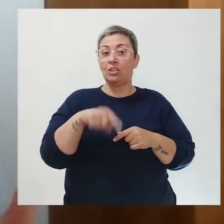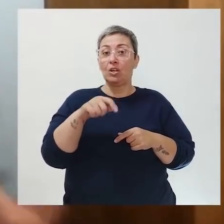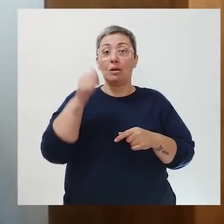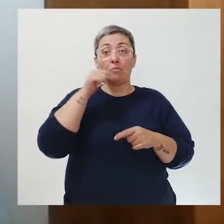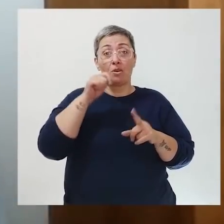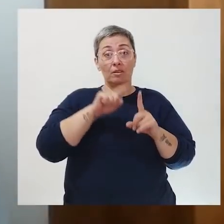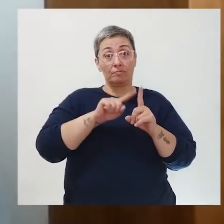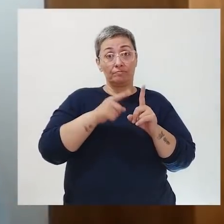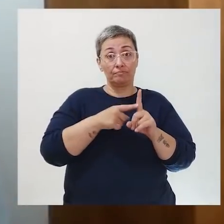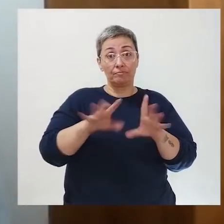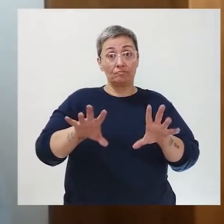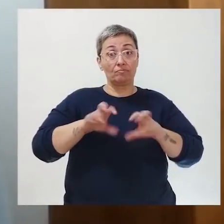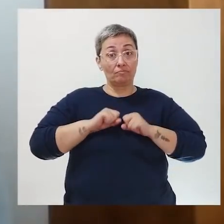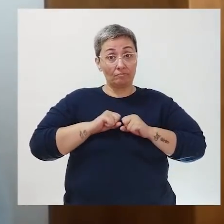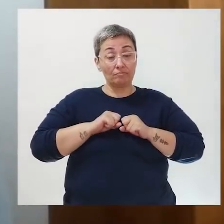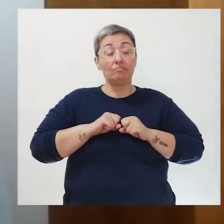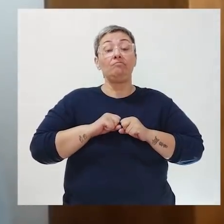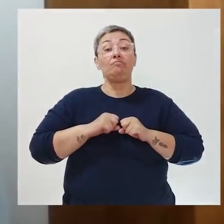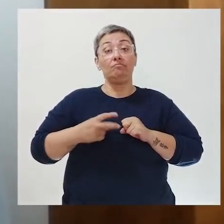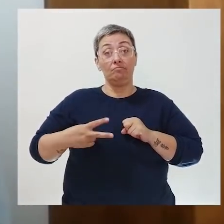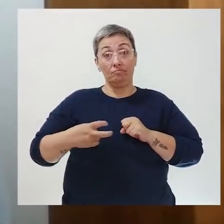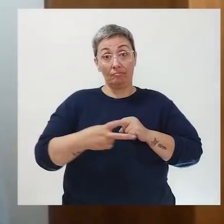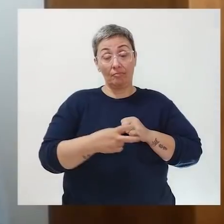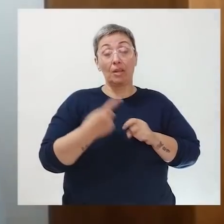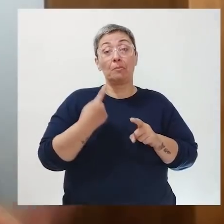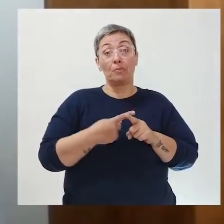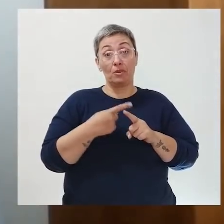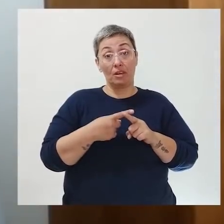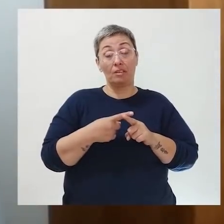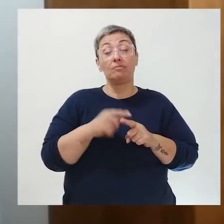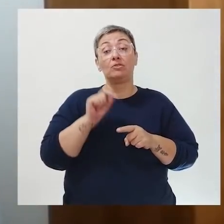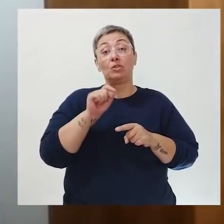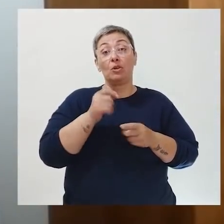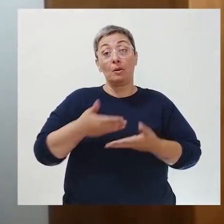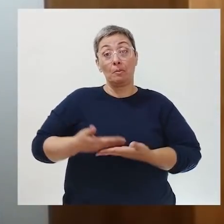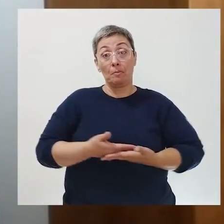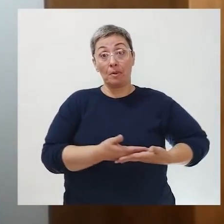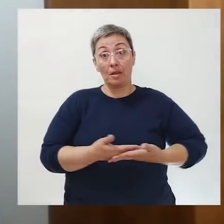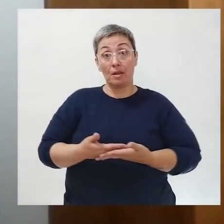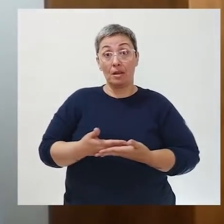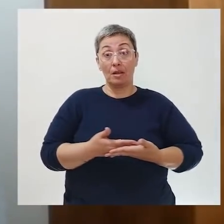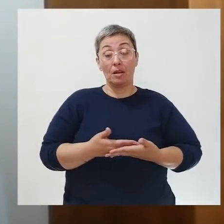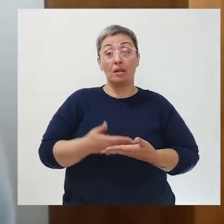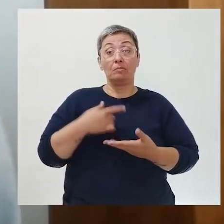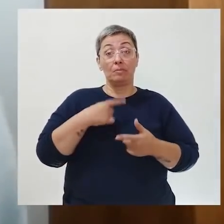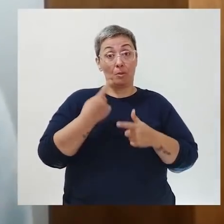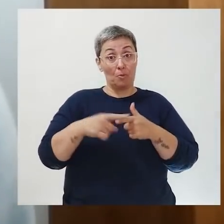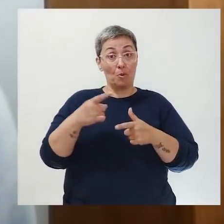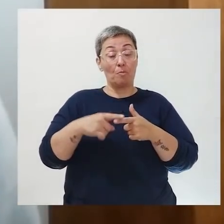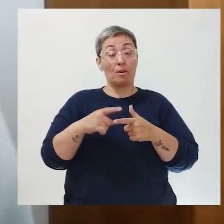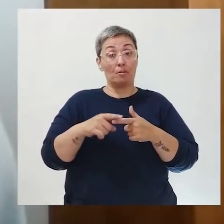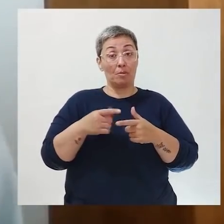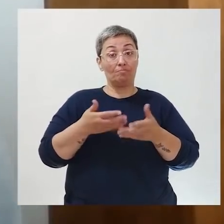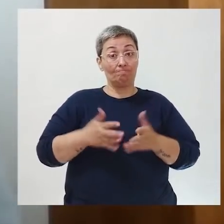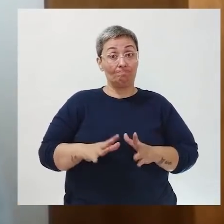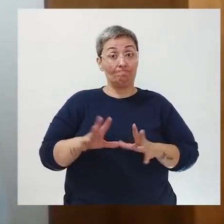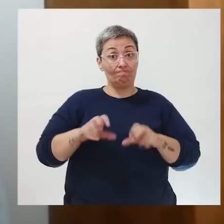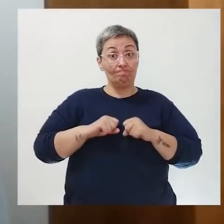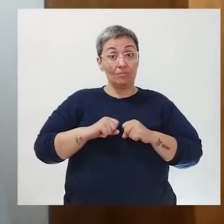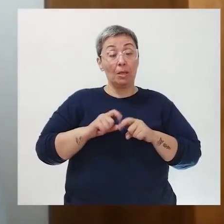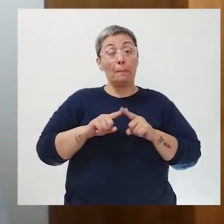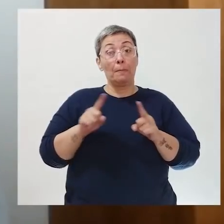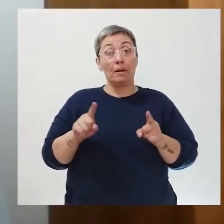as mulheres grávidas são infectadas pelo vírus, porque aí o bebê pode apresentar alguns problemas.